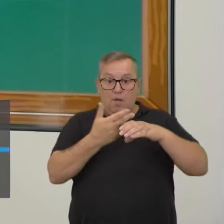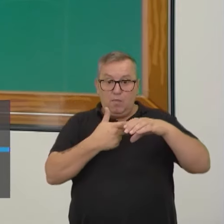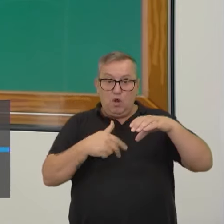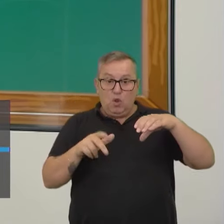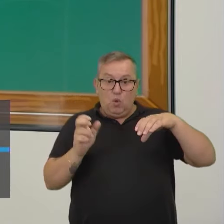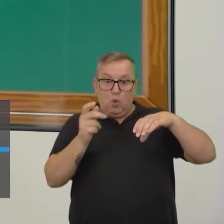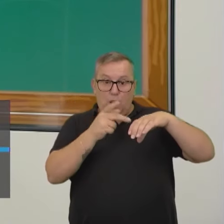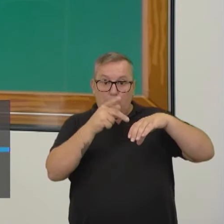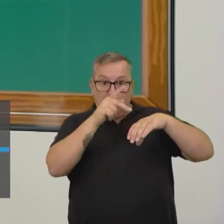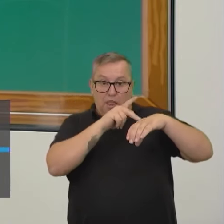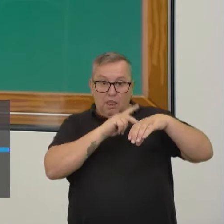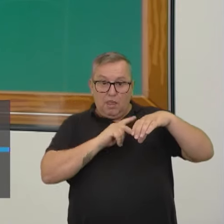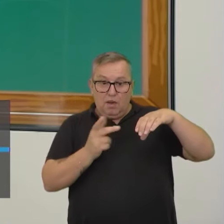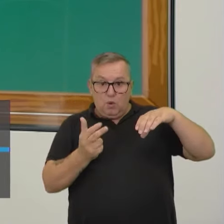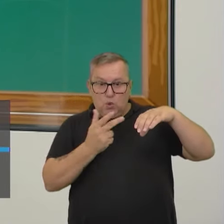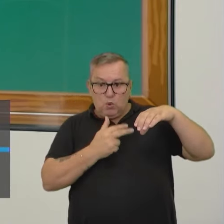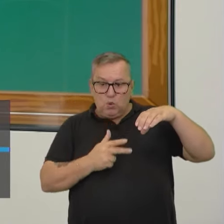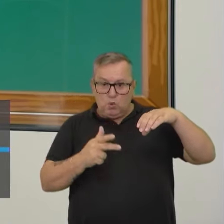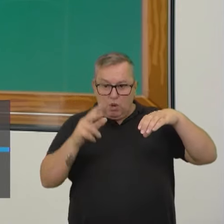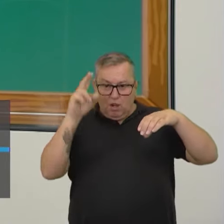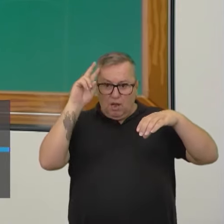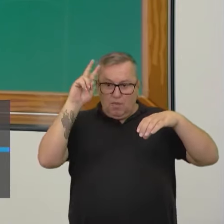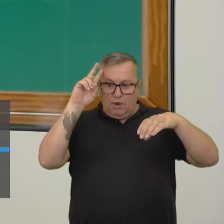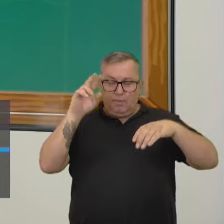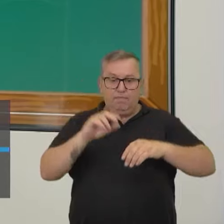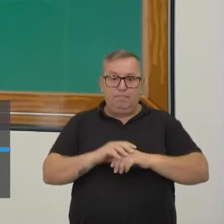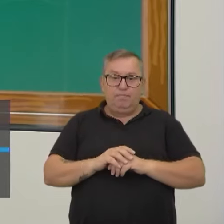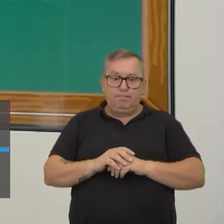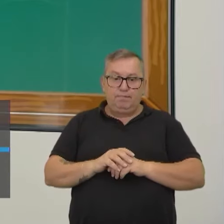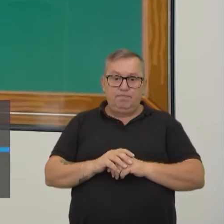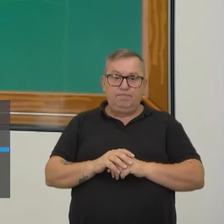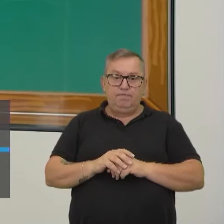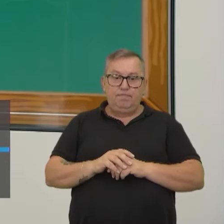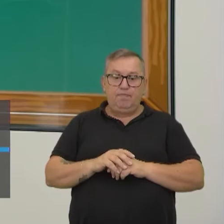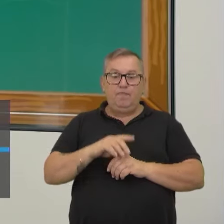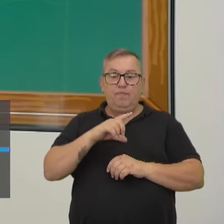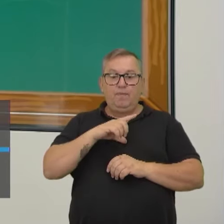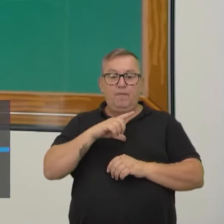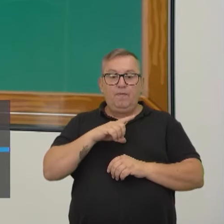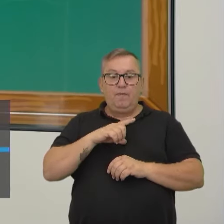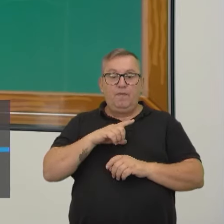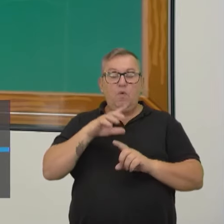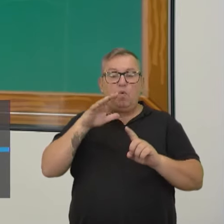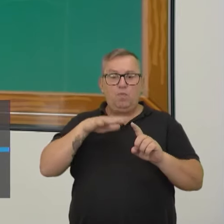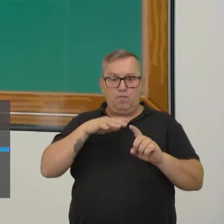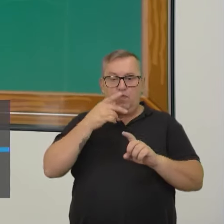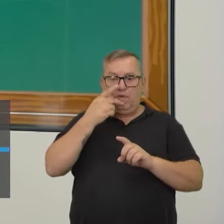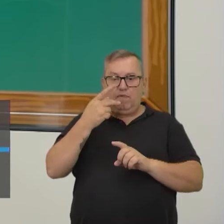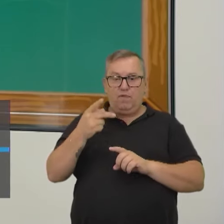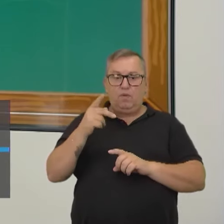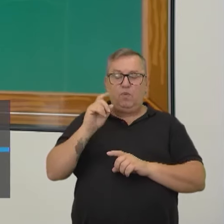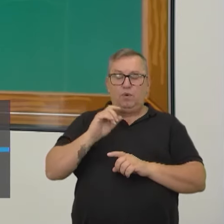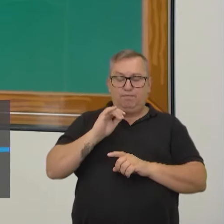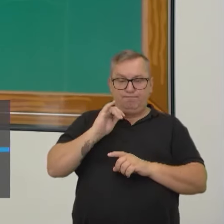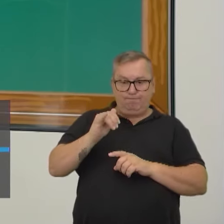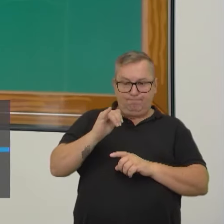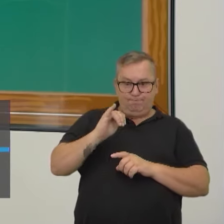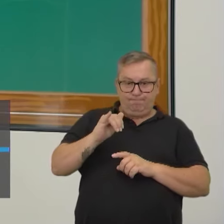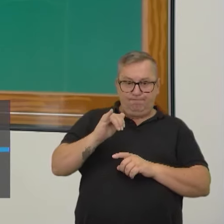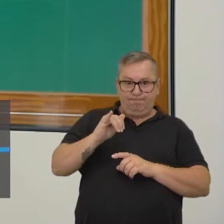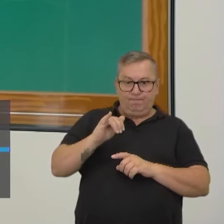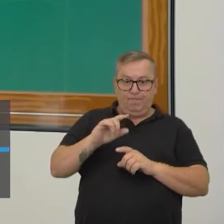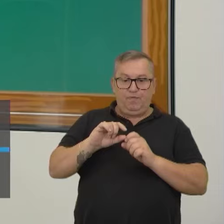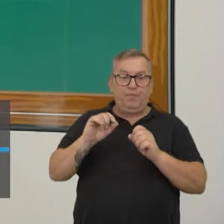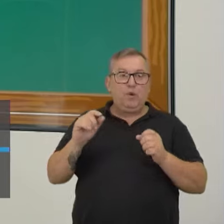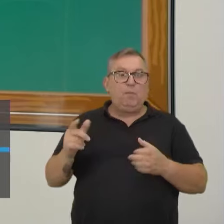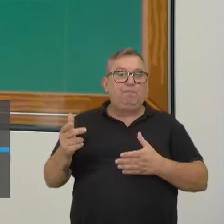nas paredes das cavernas? Vocês se lembram disso? Tem uma lenda que diz que a pintura rupestre, quando ele desenhava,